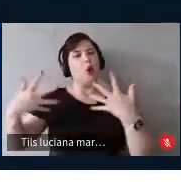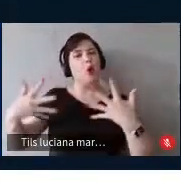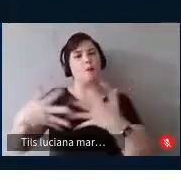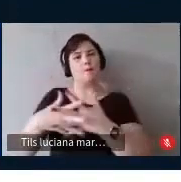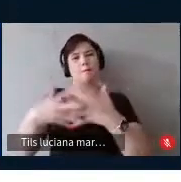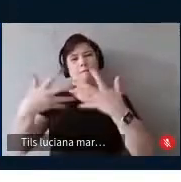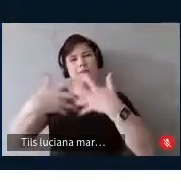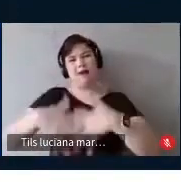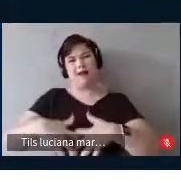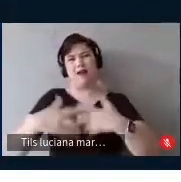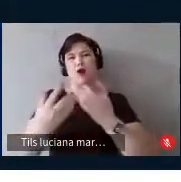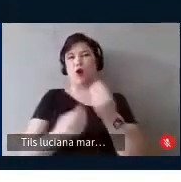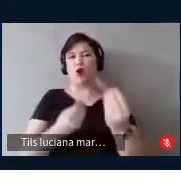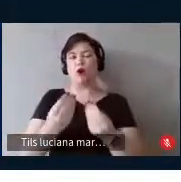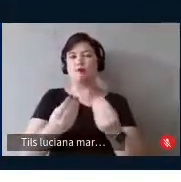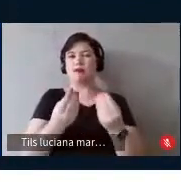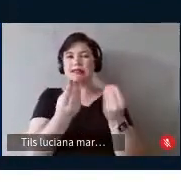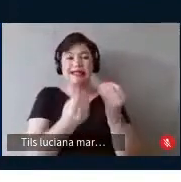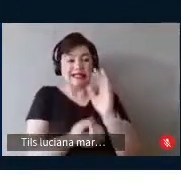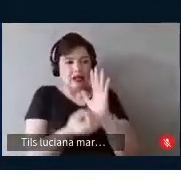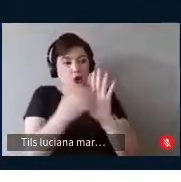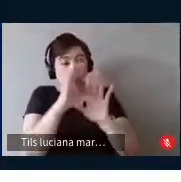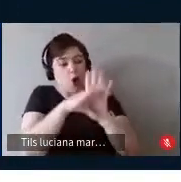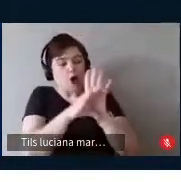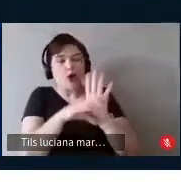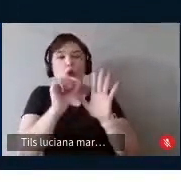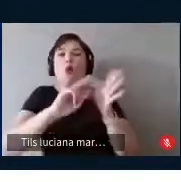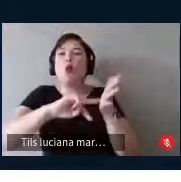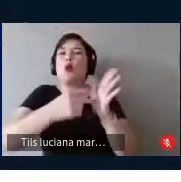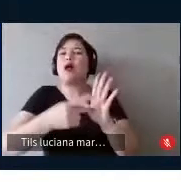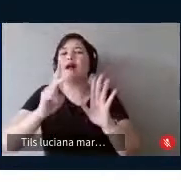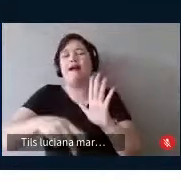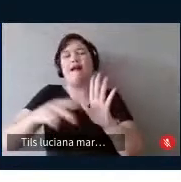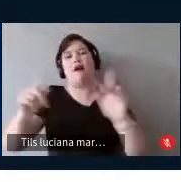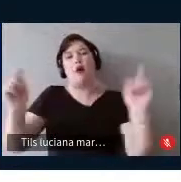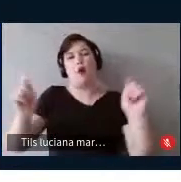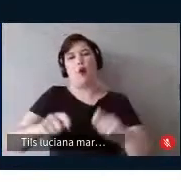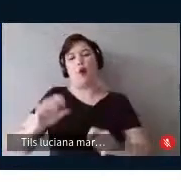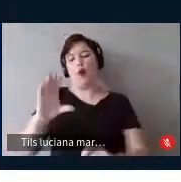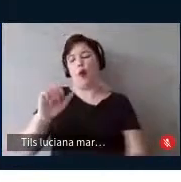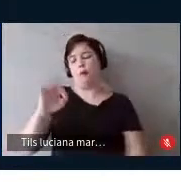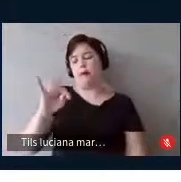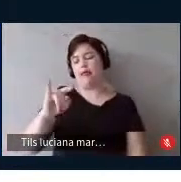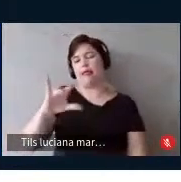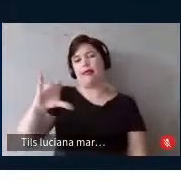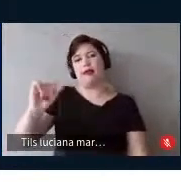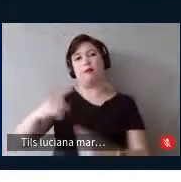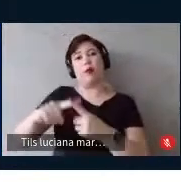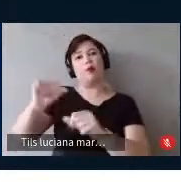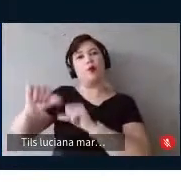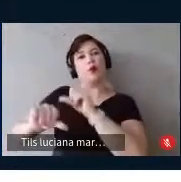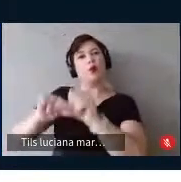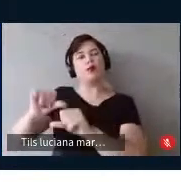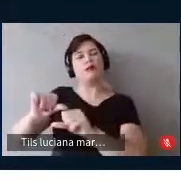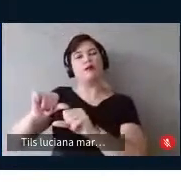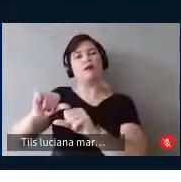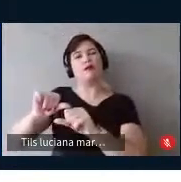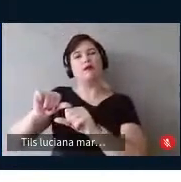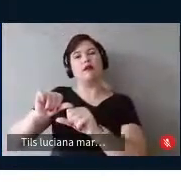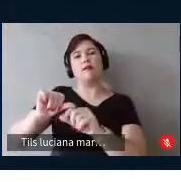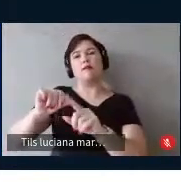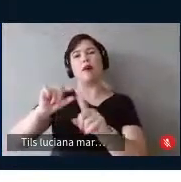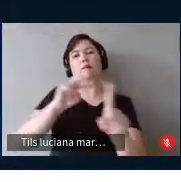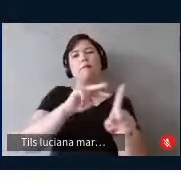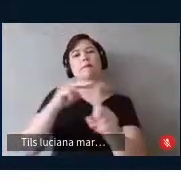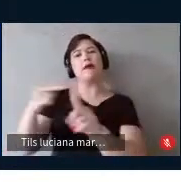a conceituação do que seria uma competência, uma vez que ela muda de acordo com